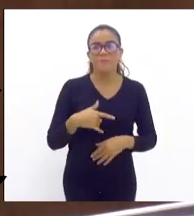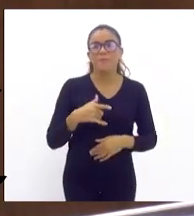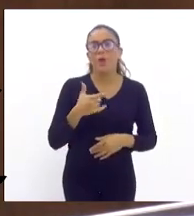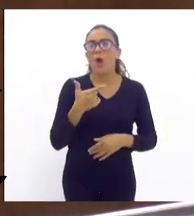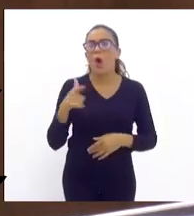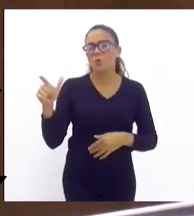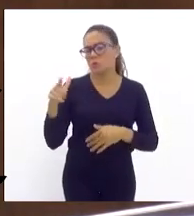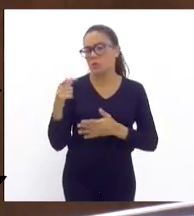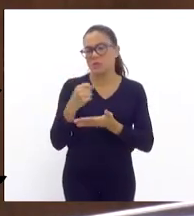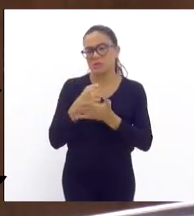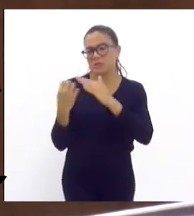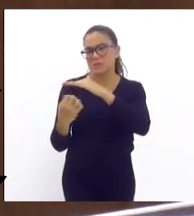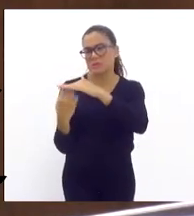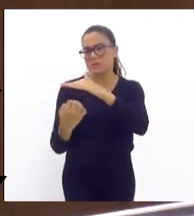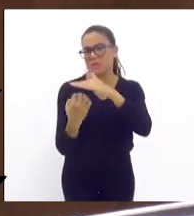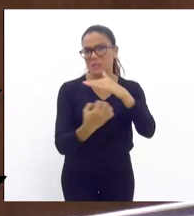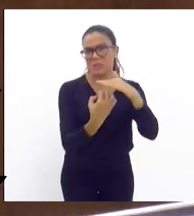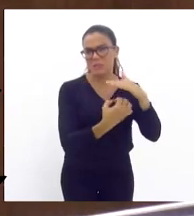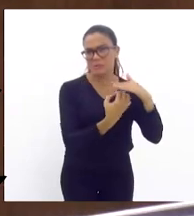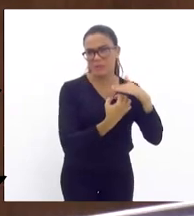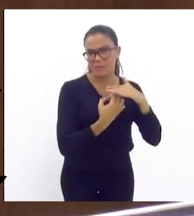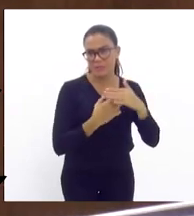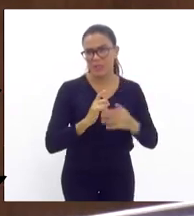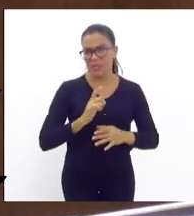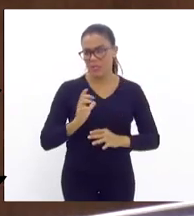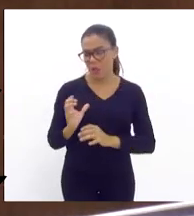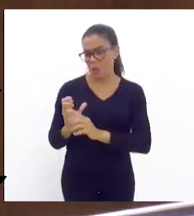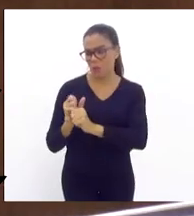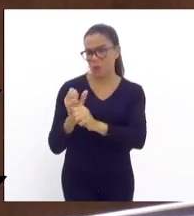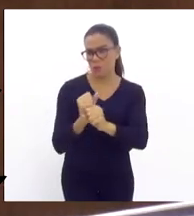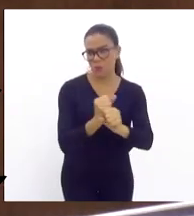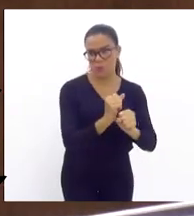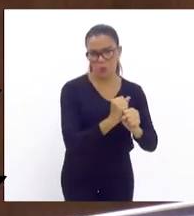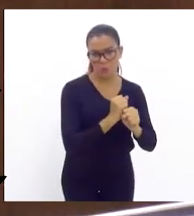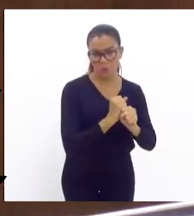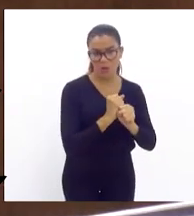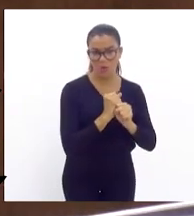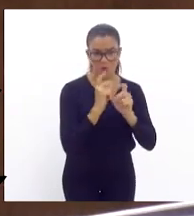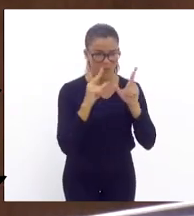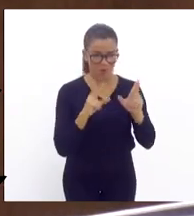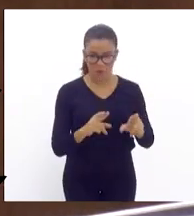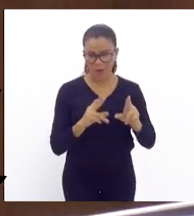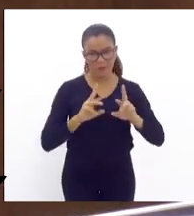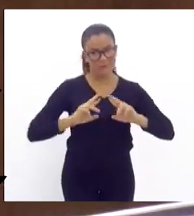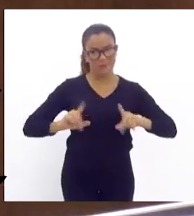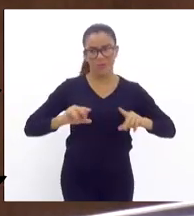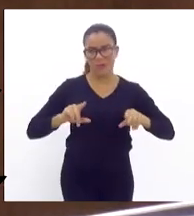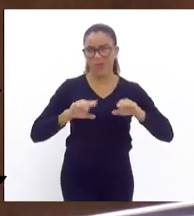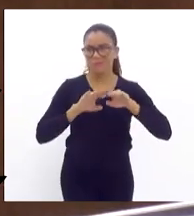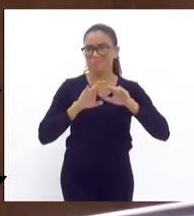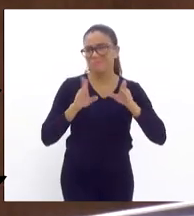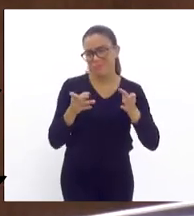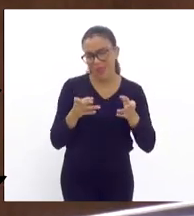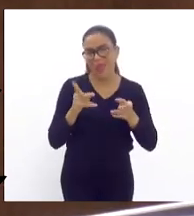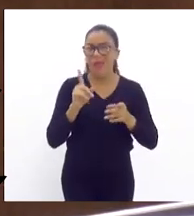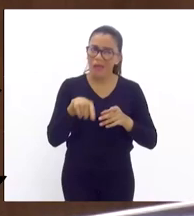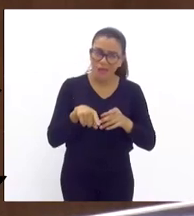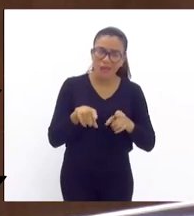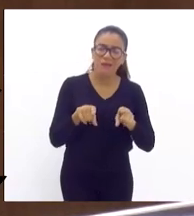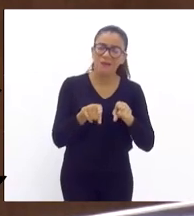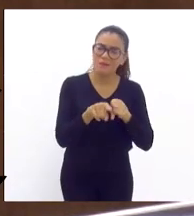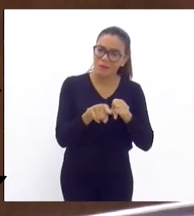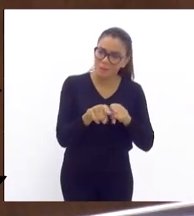companhias, nós temos um número que eu não posso dizer que seja significante, né, mas é um número também